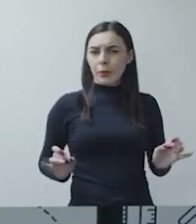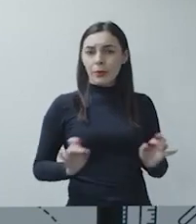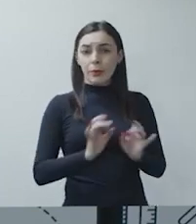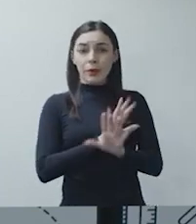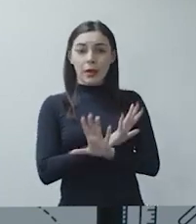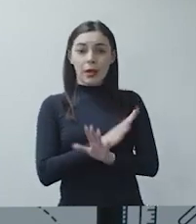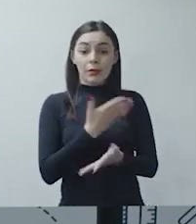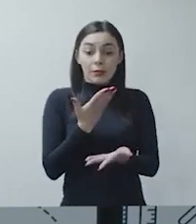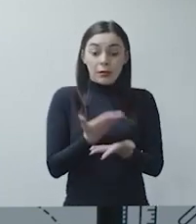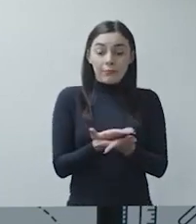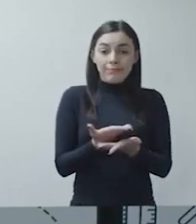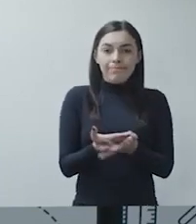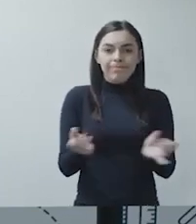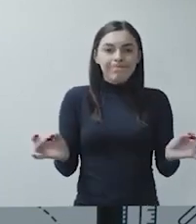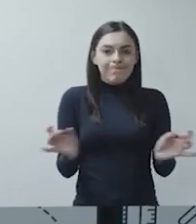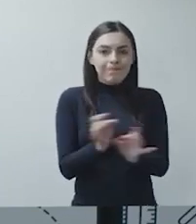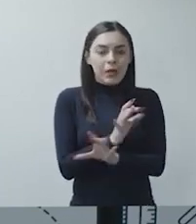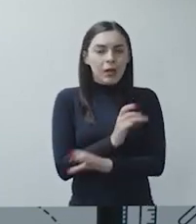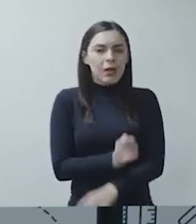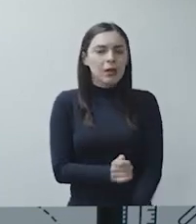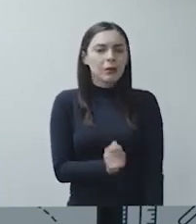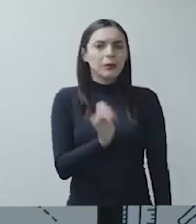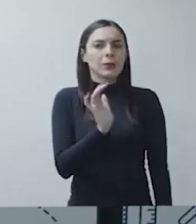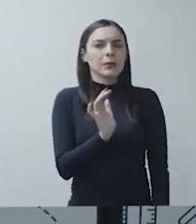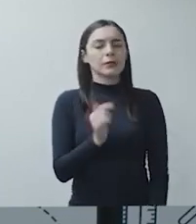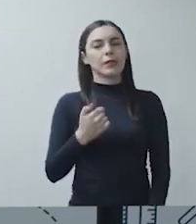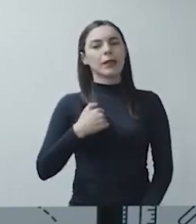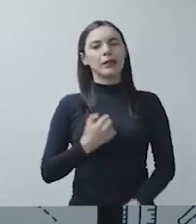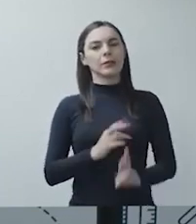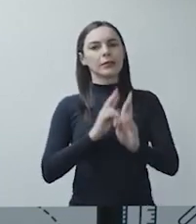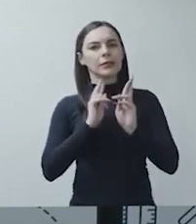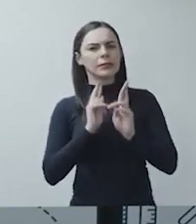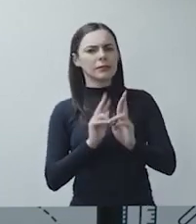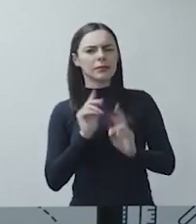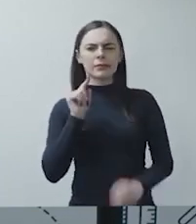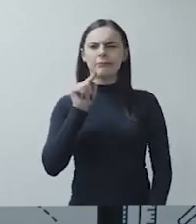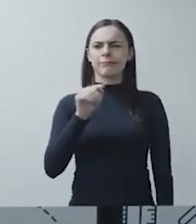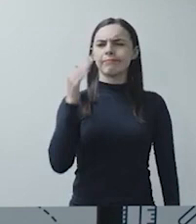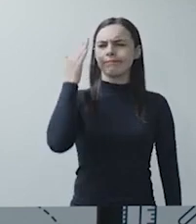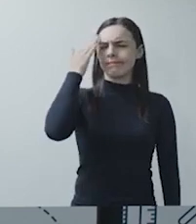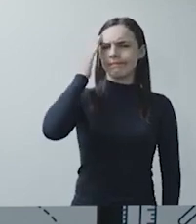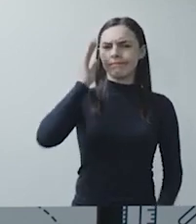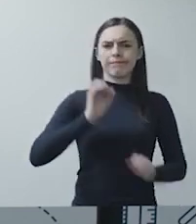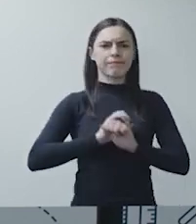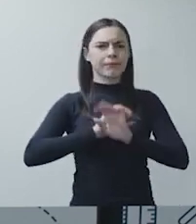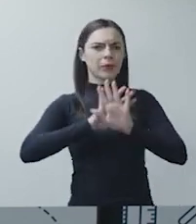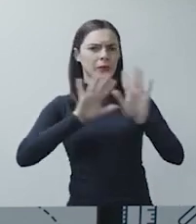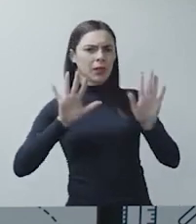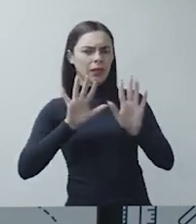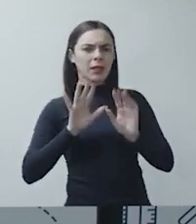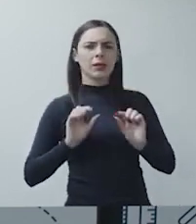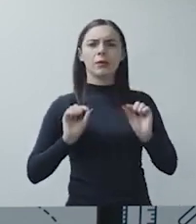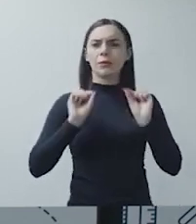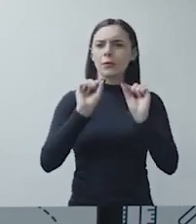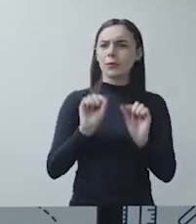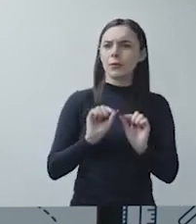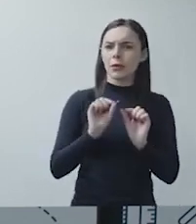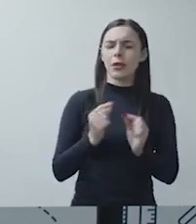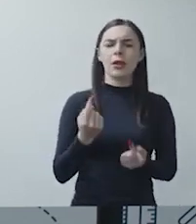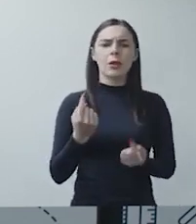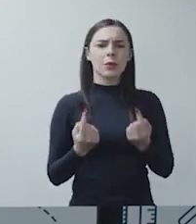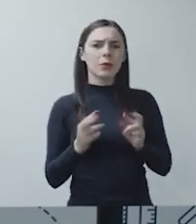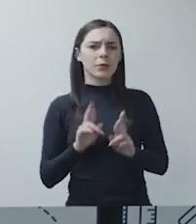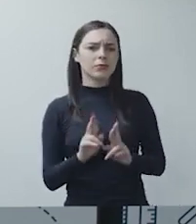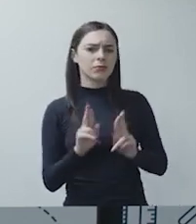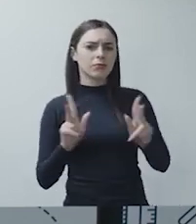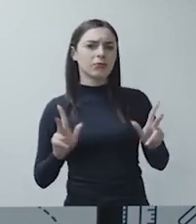fim da nossa aula. Eu espero que vocês tenham compreendido bastante hoje qual é a